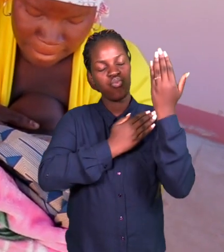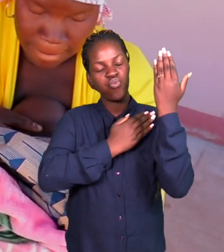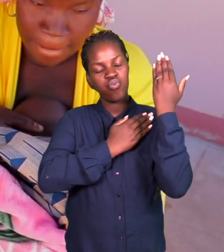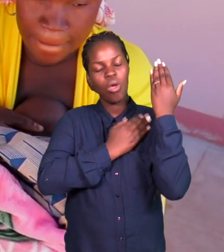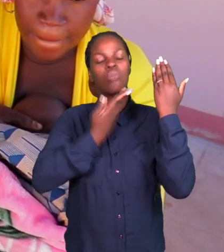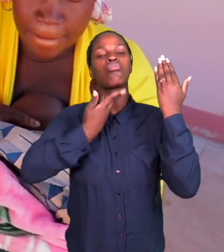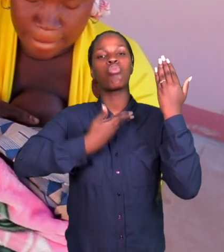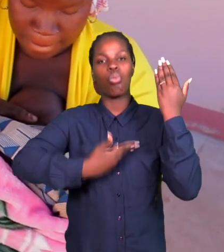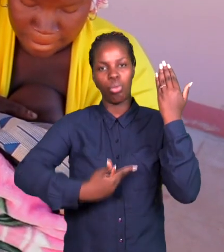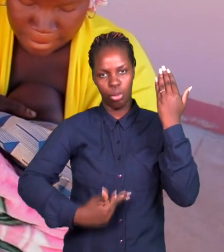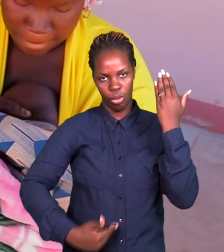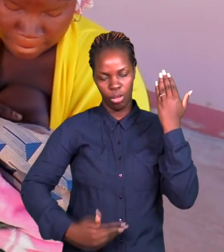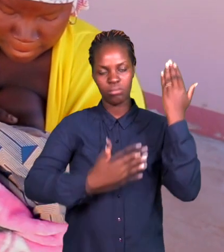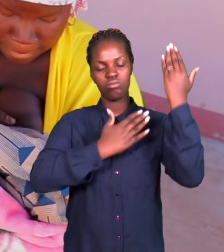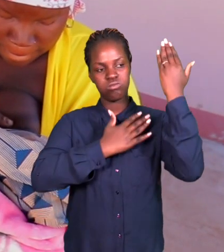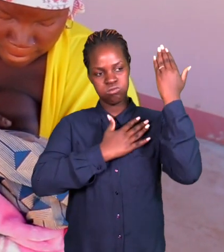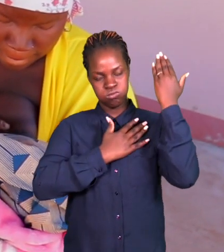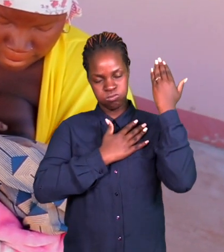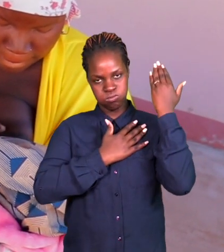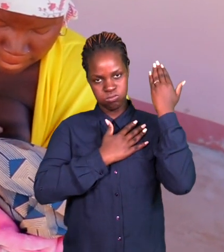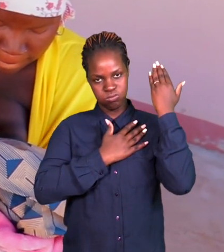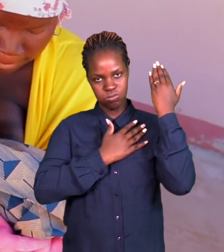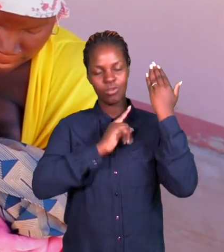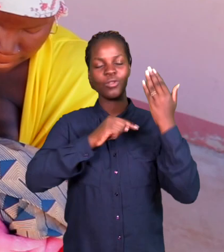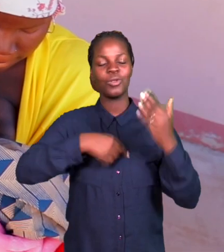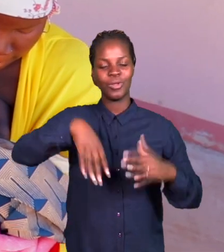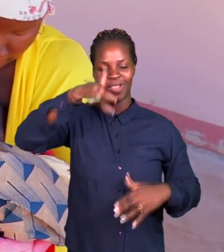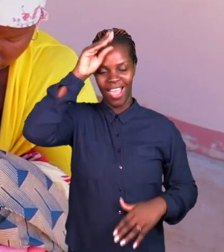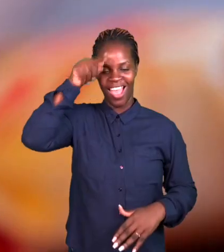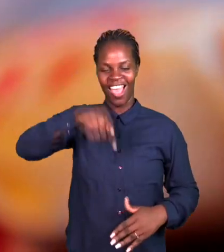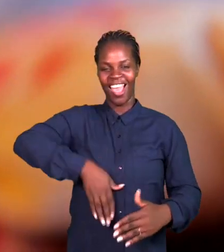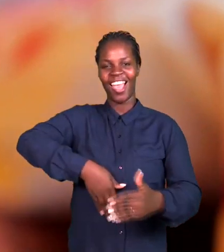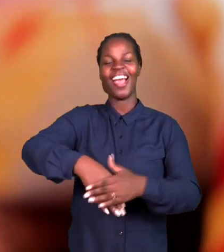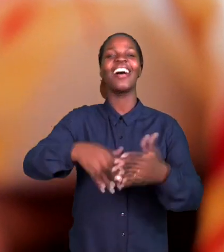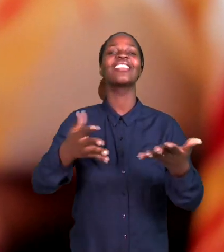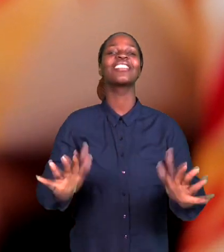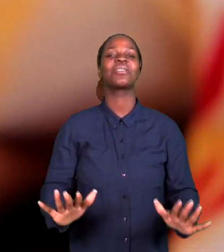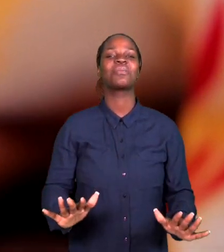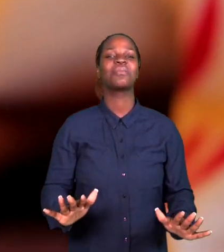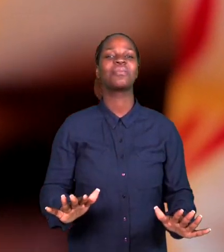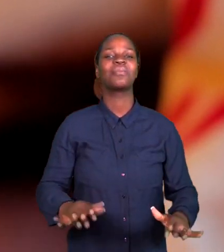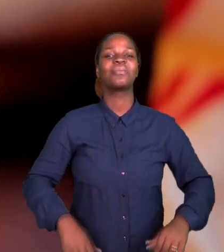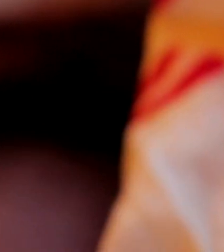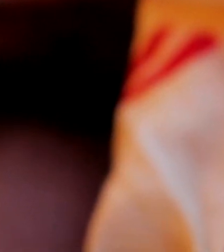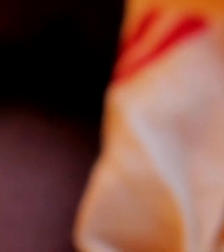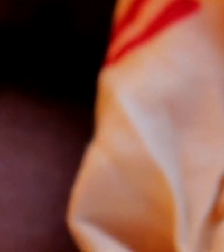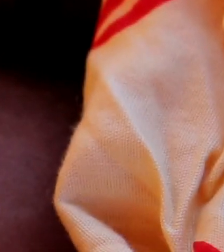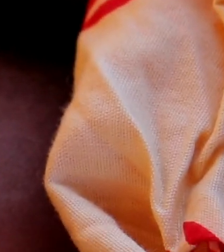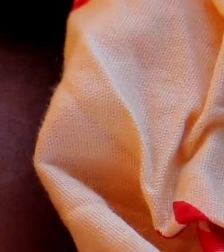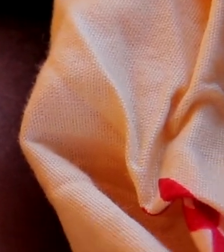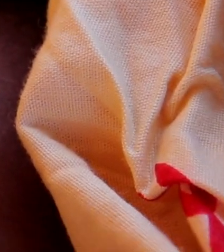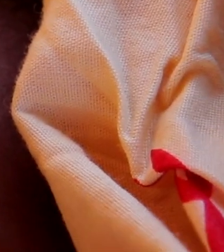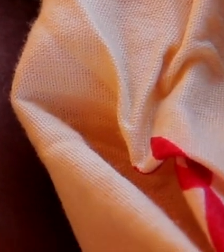dela para a criança poder rotar. E depois de rotar, vamos sentir que a criança já está satisfeita.